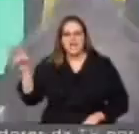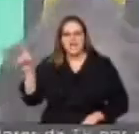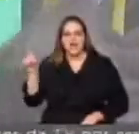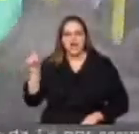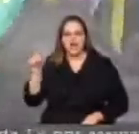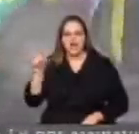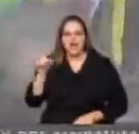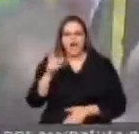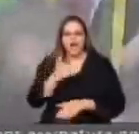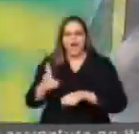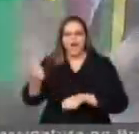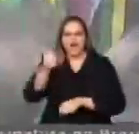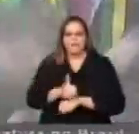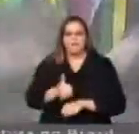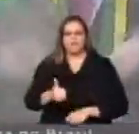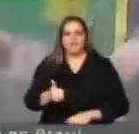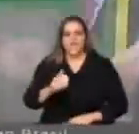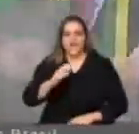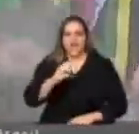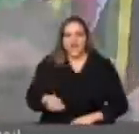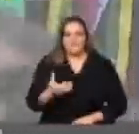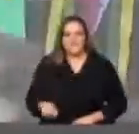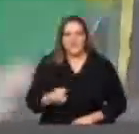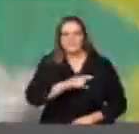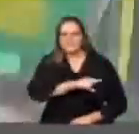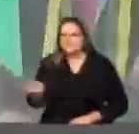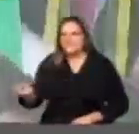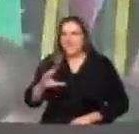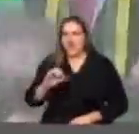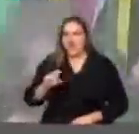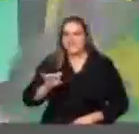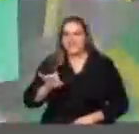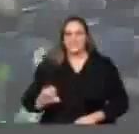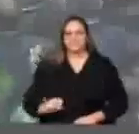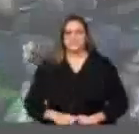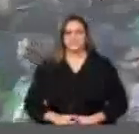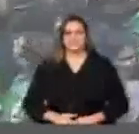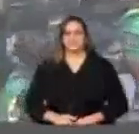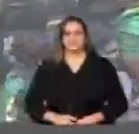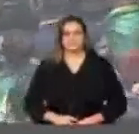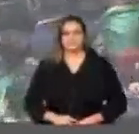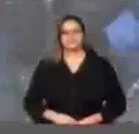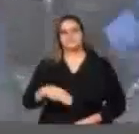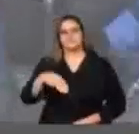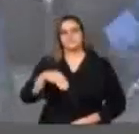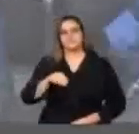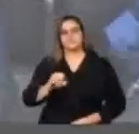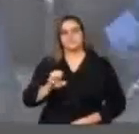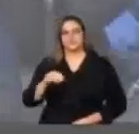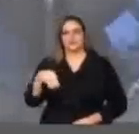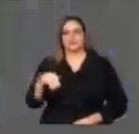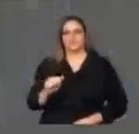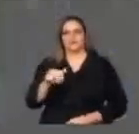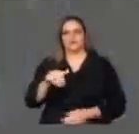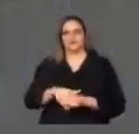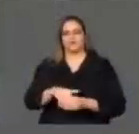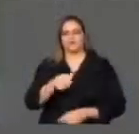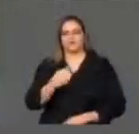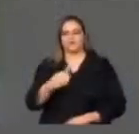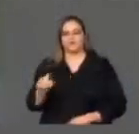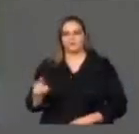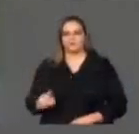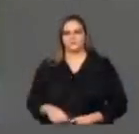Não ao golpe! Deputada! Covardes! Covardes! Deputada Moema Gramacho votou não! Covardes!